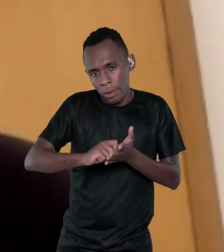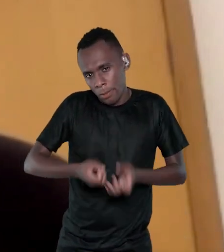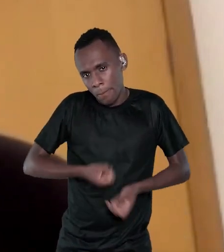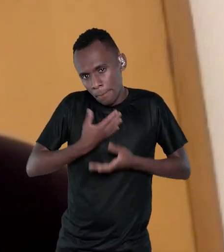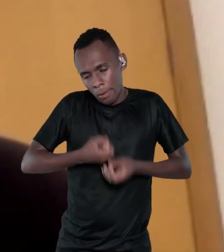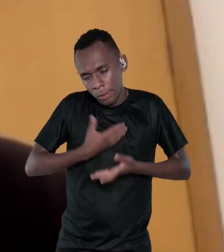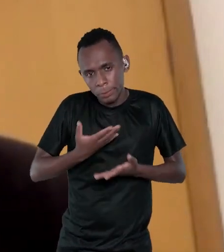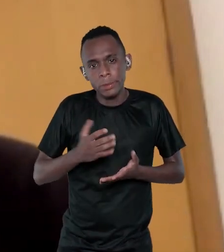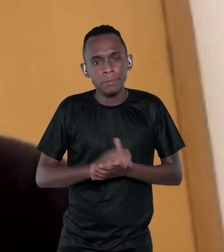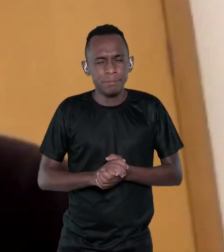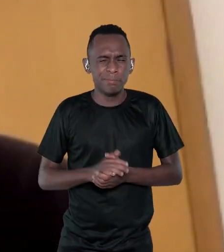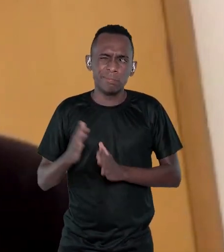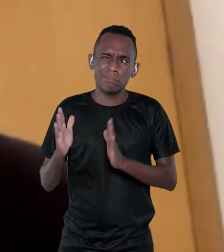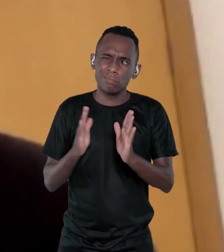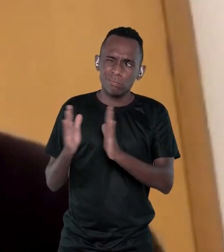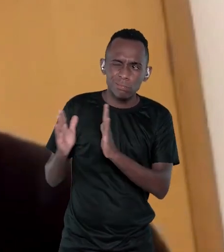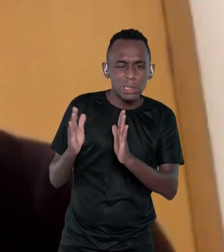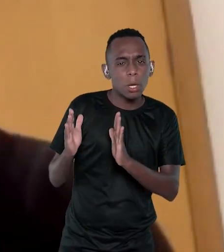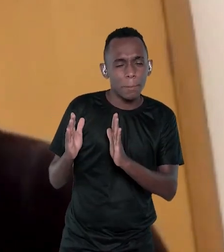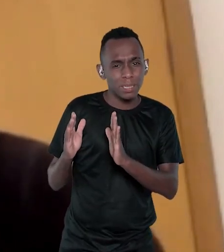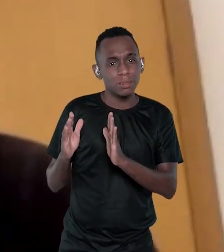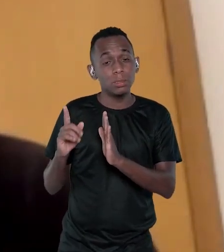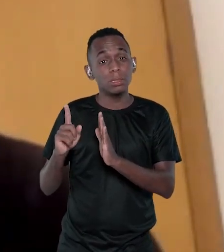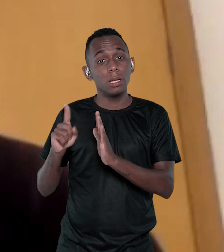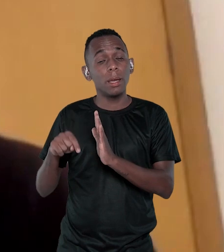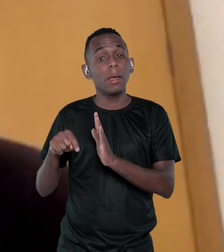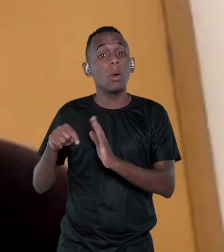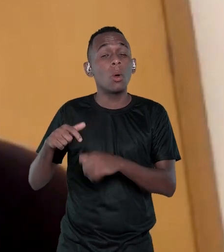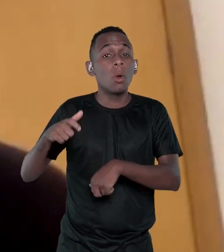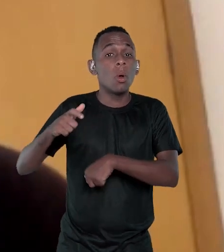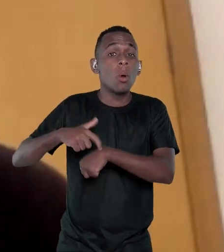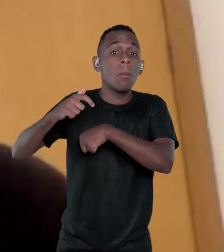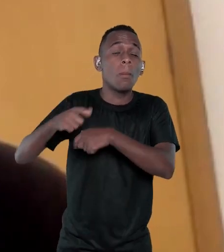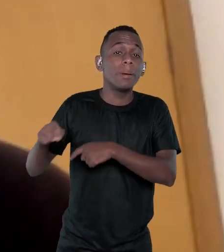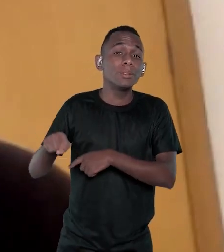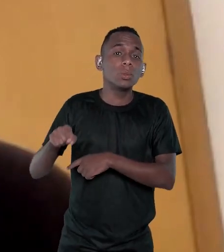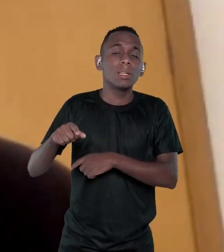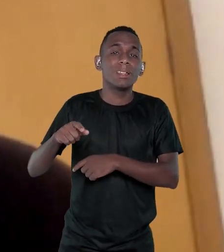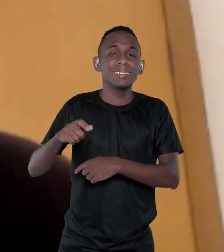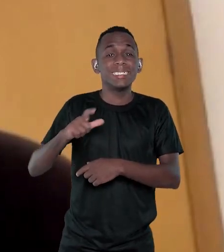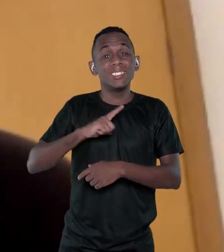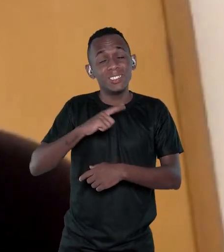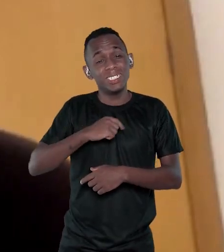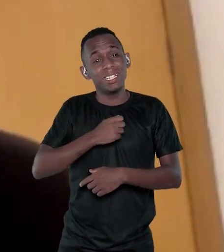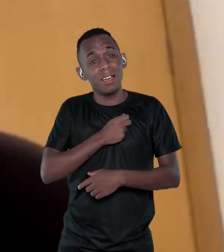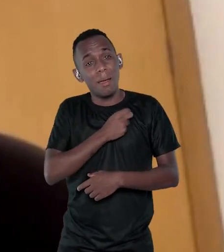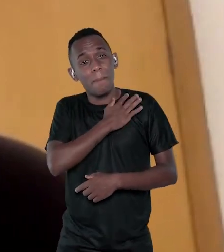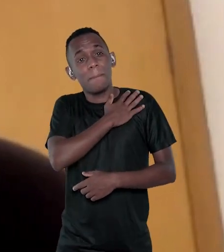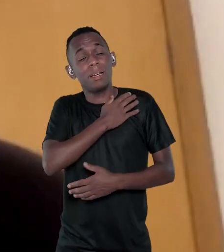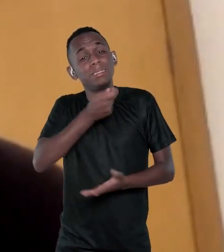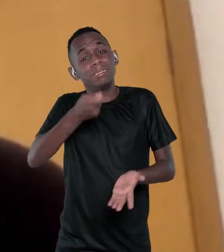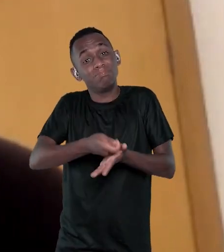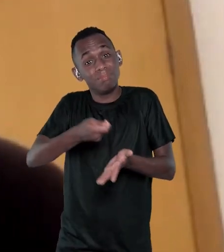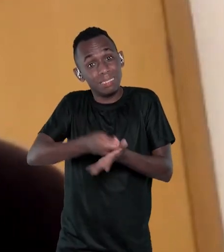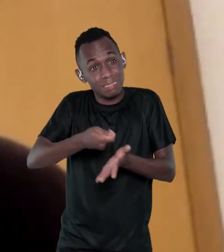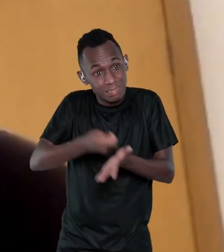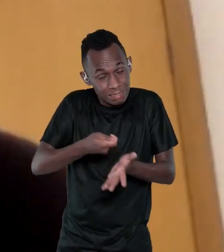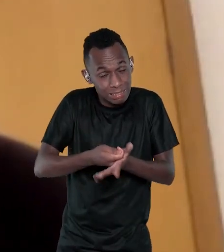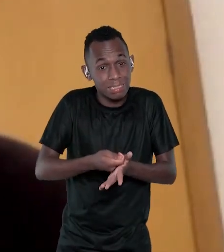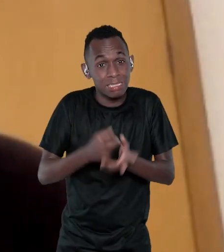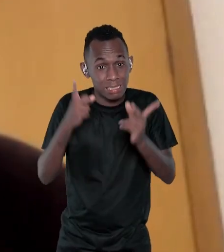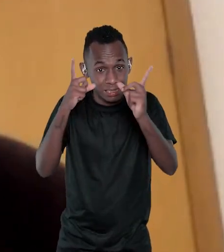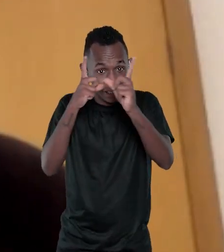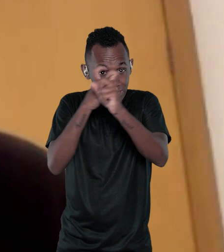Mas eu fiz um poema logo dessa época, mais ou menos assim, que era uma época que, ao mesmo tempo, a